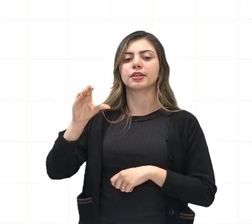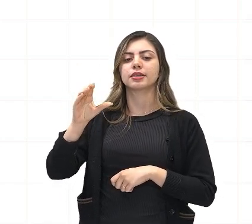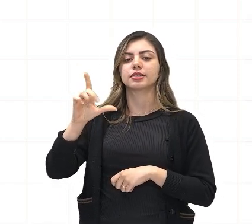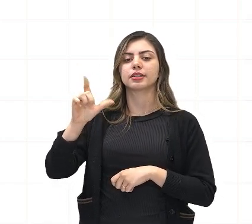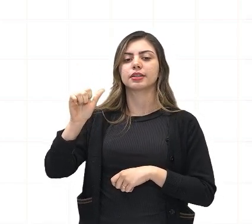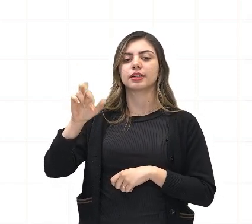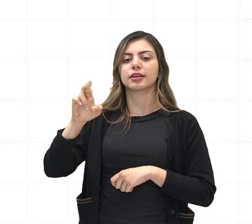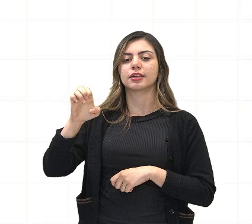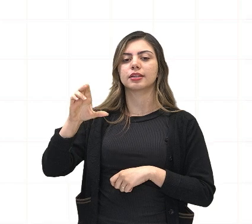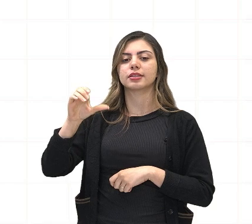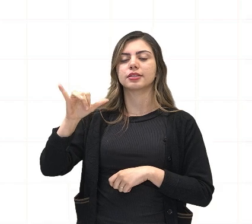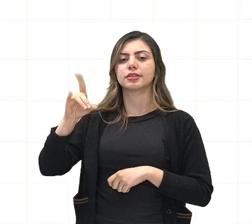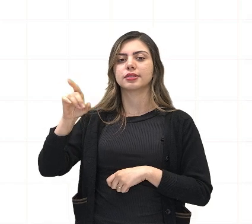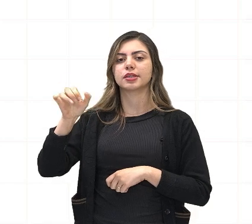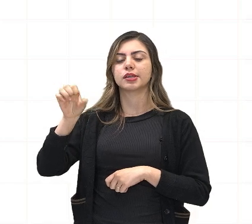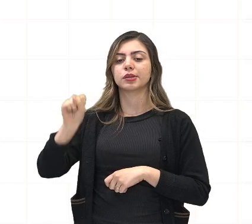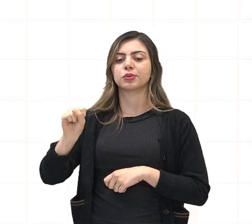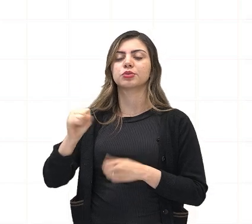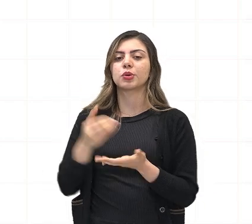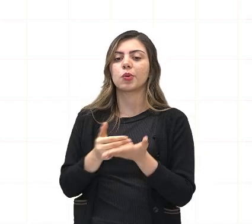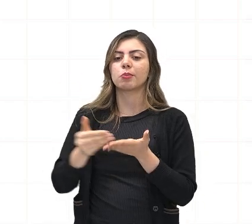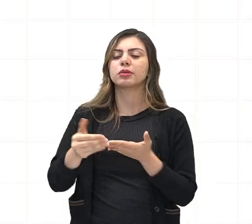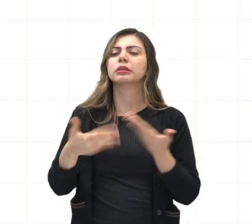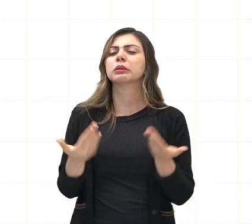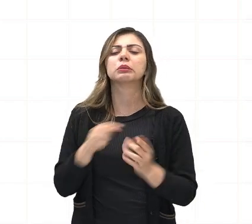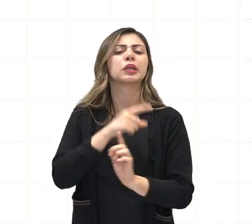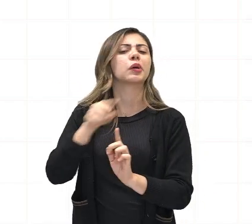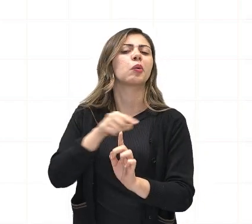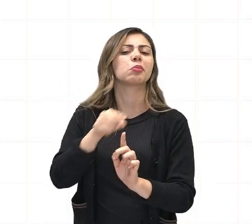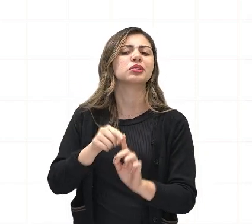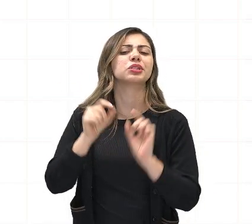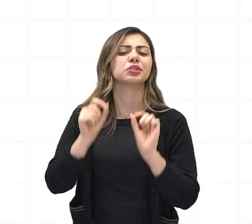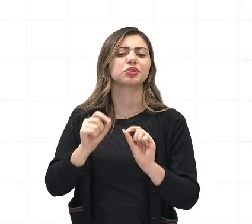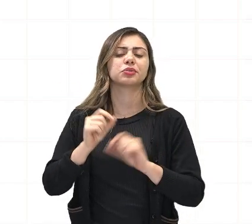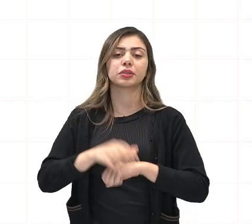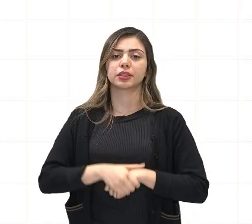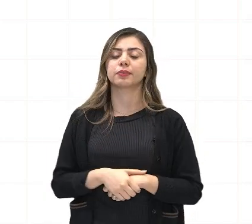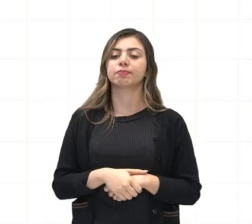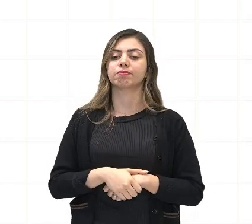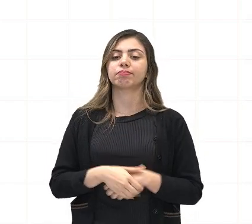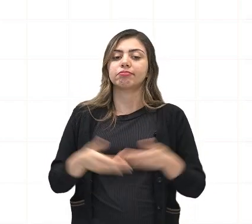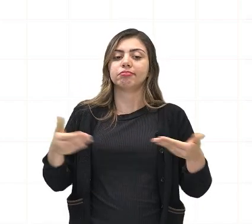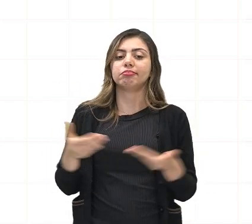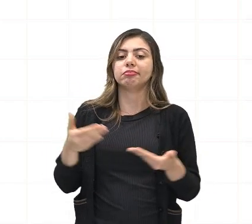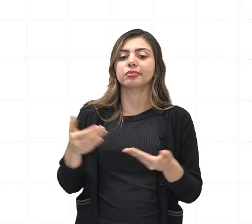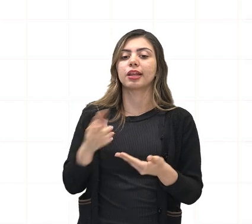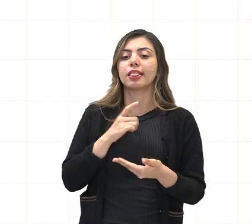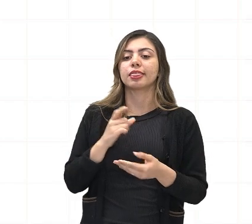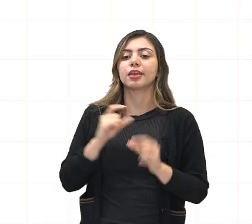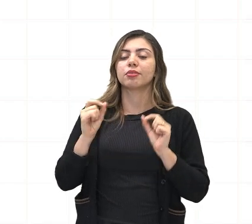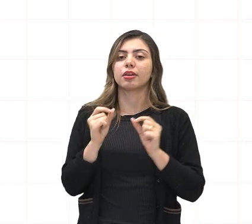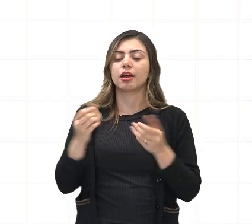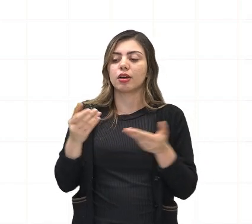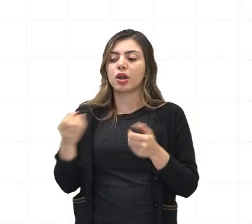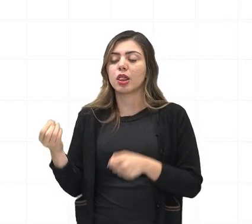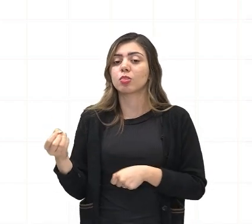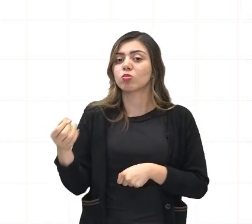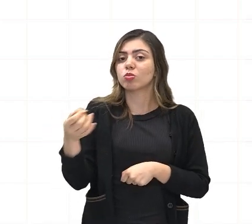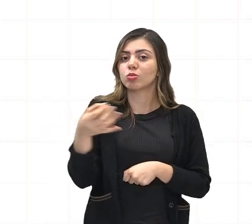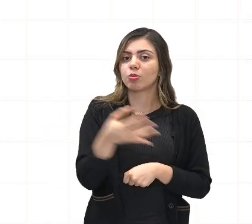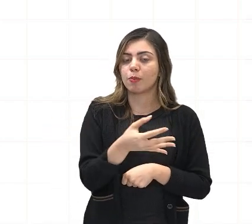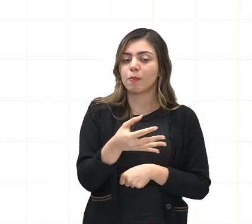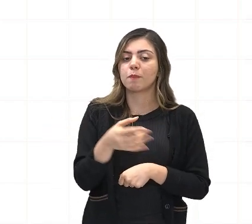que objetivo? O objetivo do despotismo esclarecido era modernizar